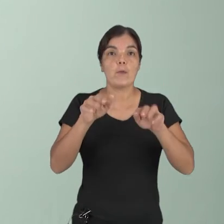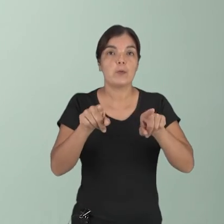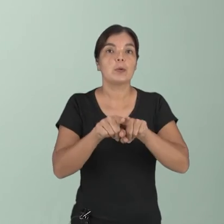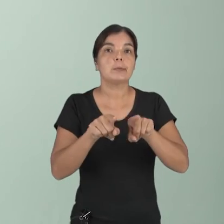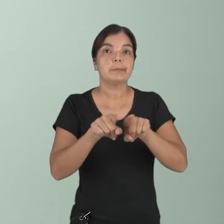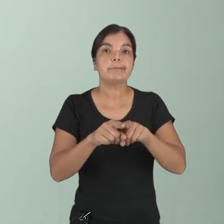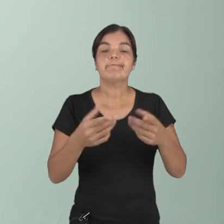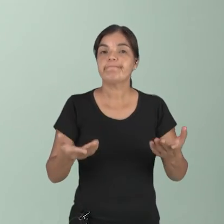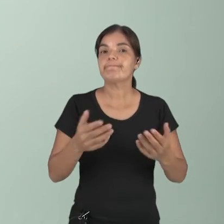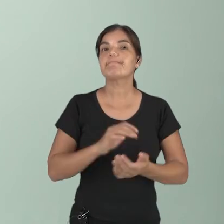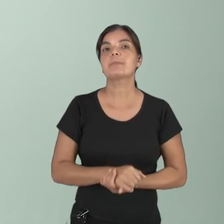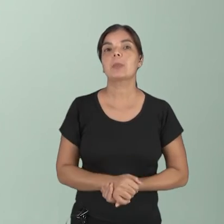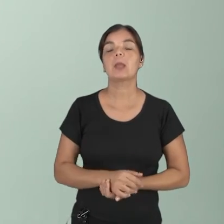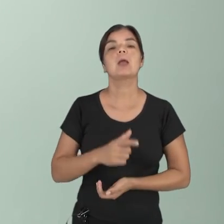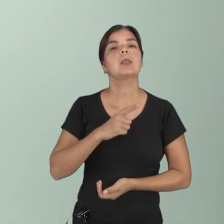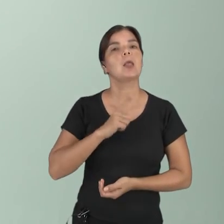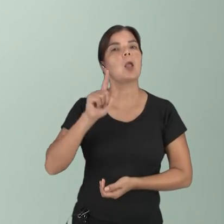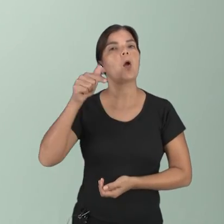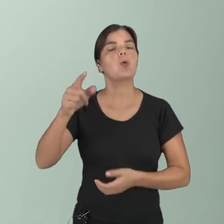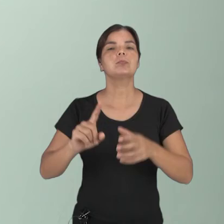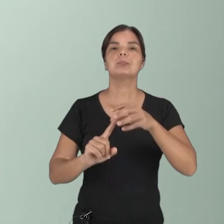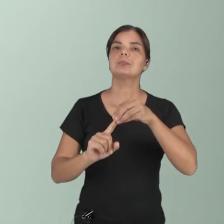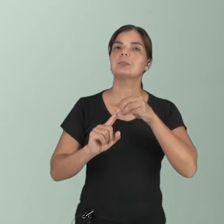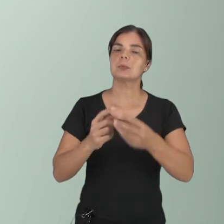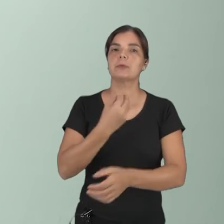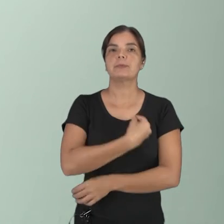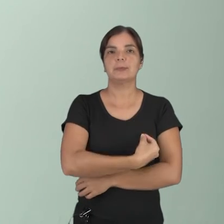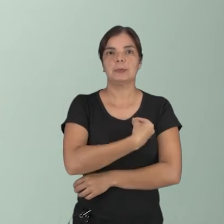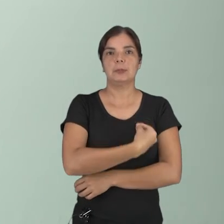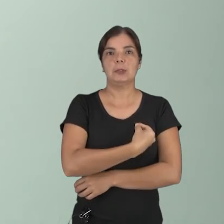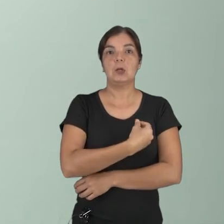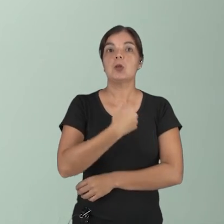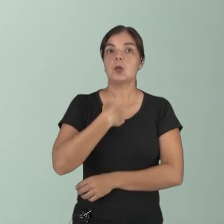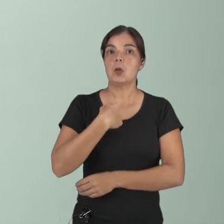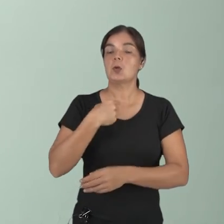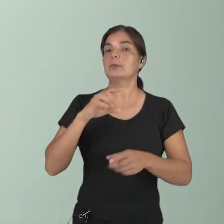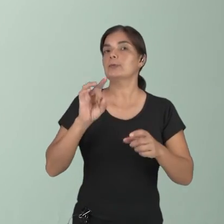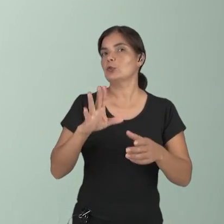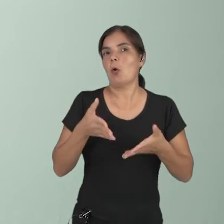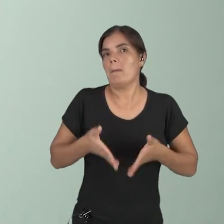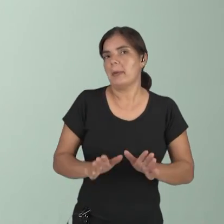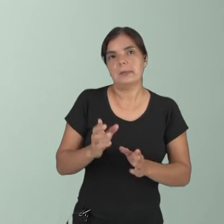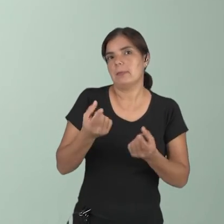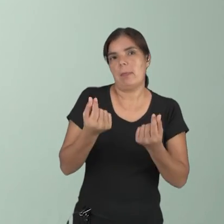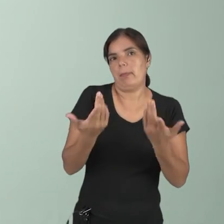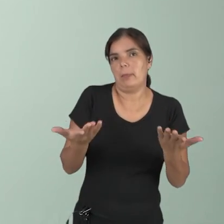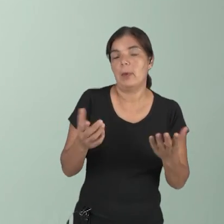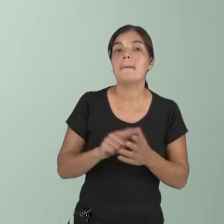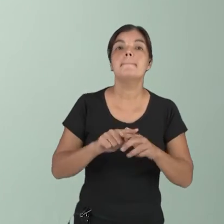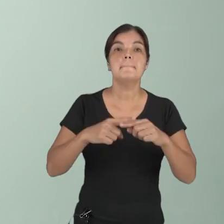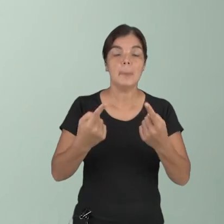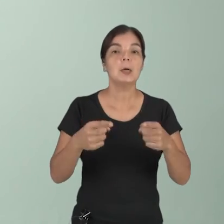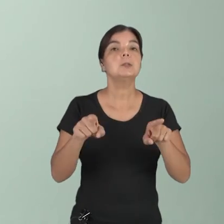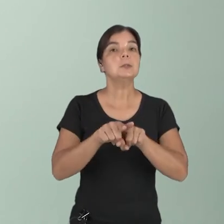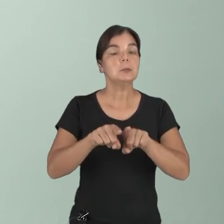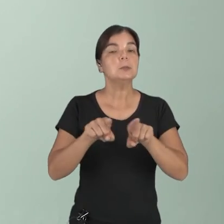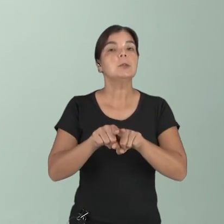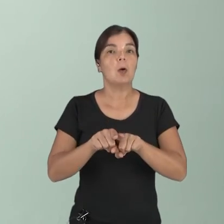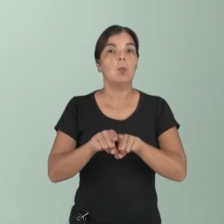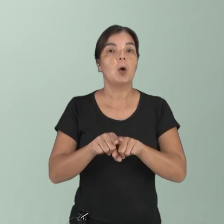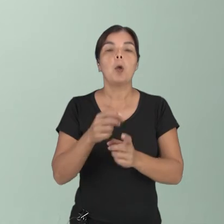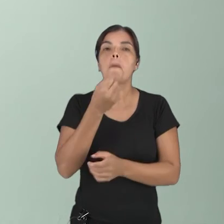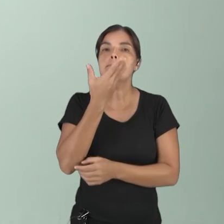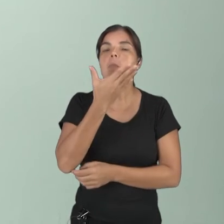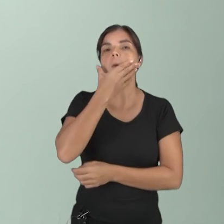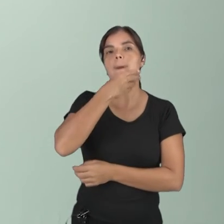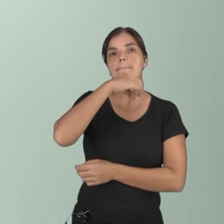si mesmo. Então, a gente tem outras finalidades da vida. Eu nasci não só para ganhar dinheiro, eu nasci para me ser um